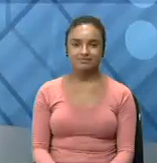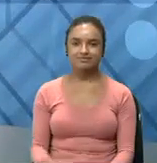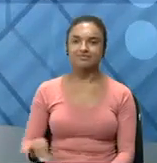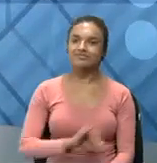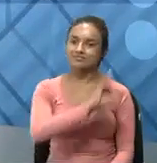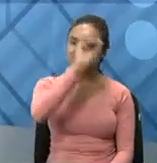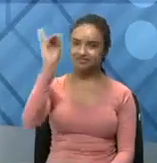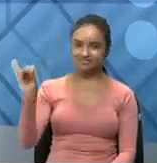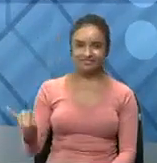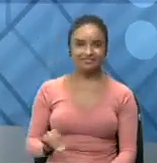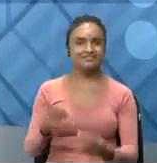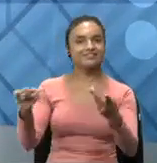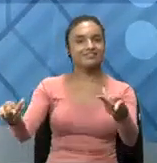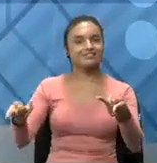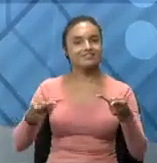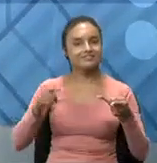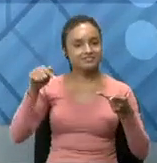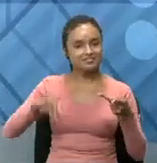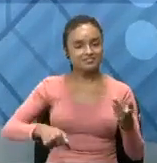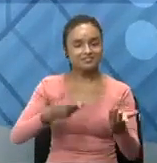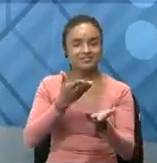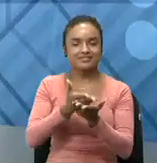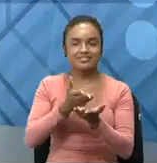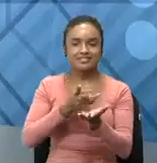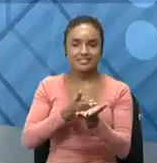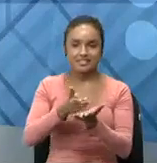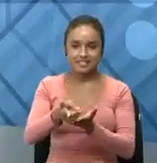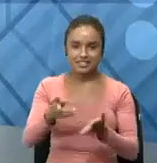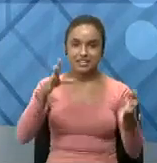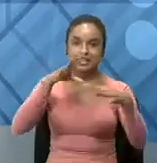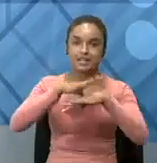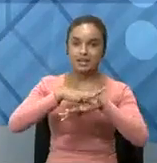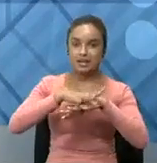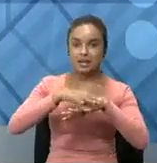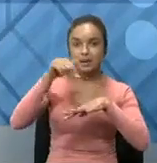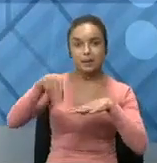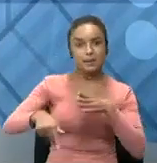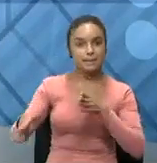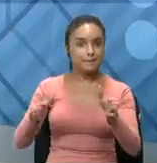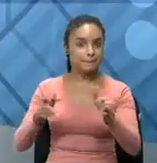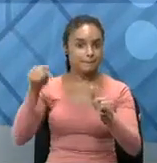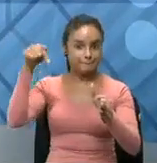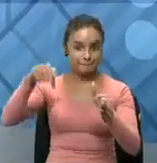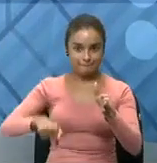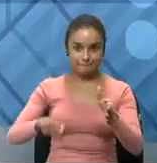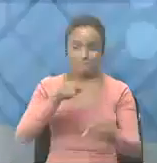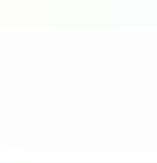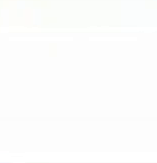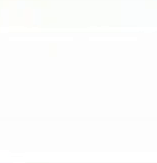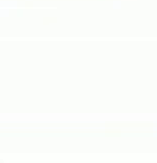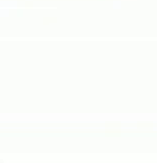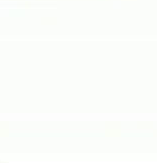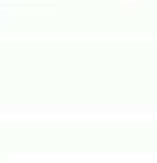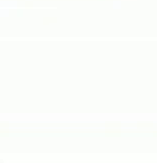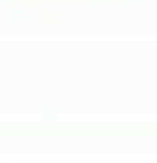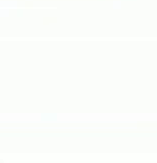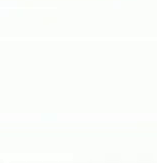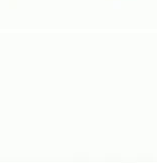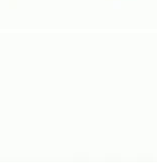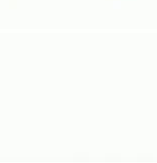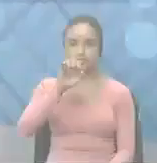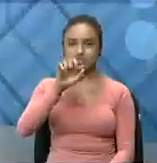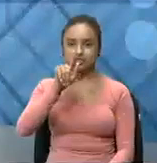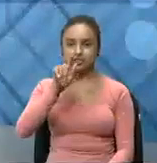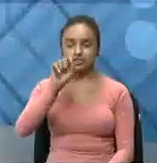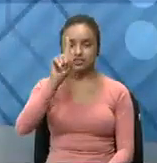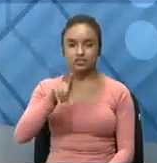Olá, seja bem-vindo aos estudos continuados em matemática. Eu sou o professor Diego Fogaça Carvalho, sou doutor em